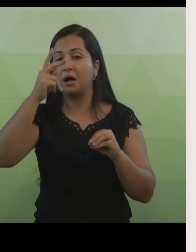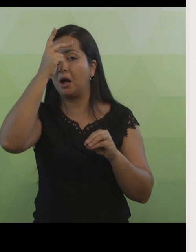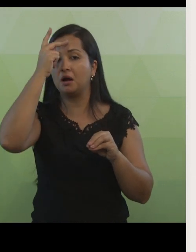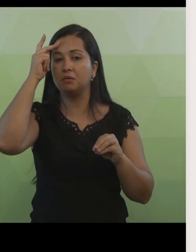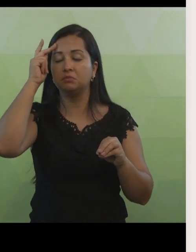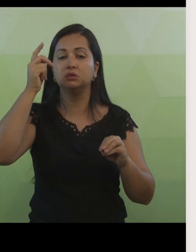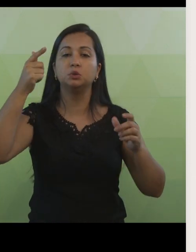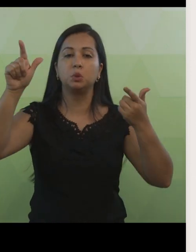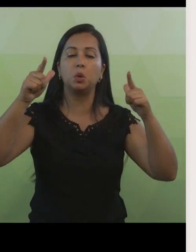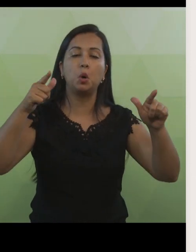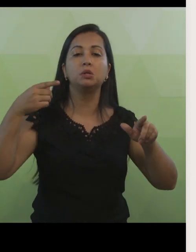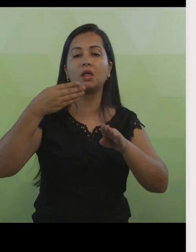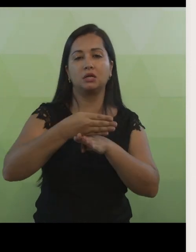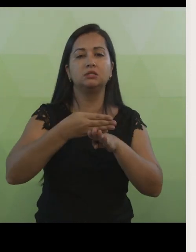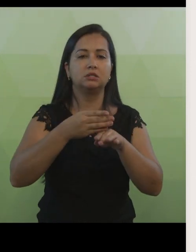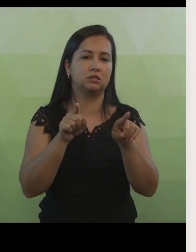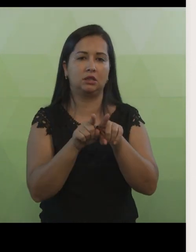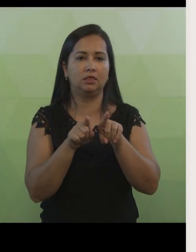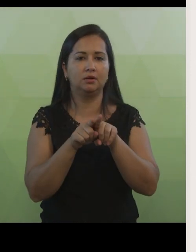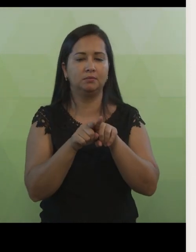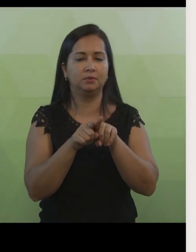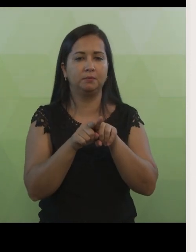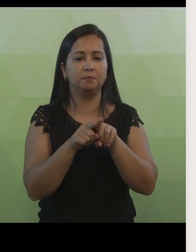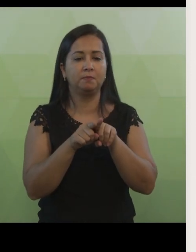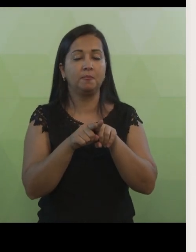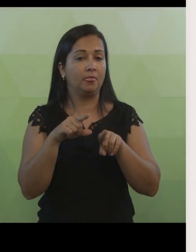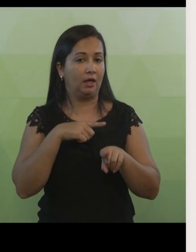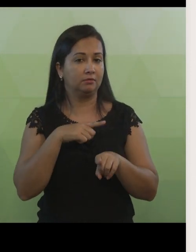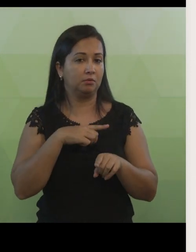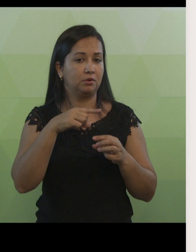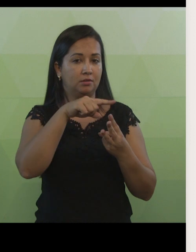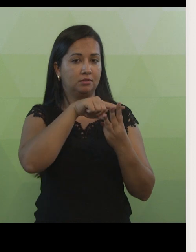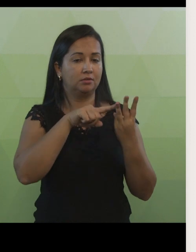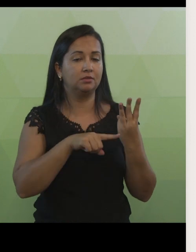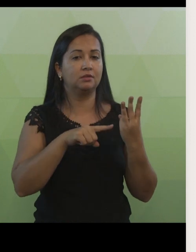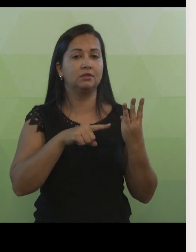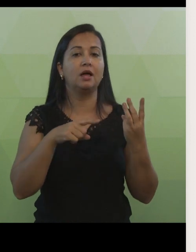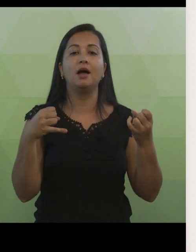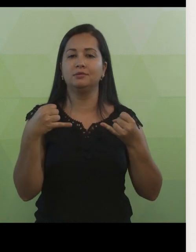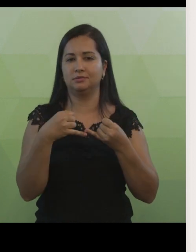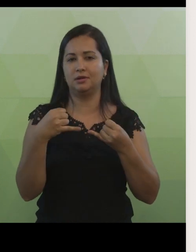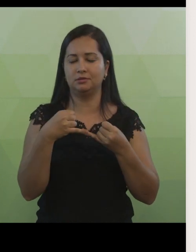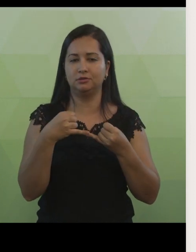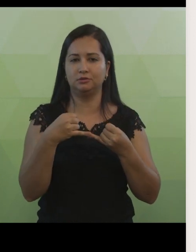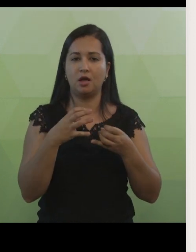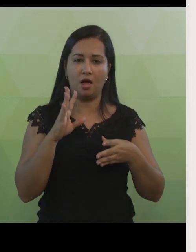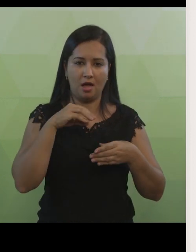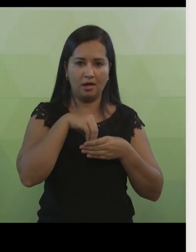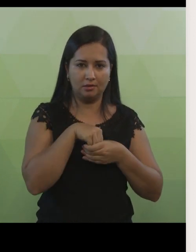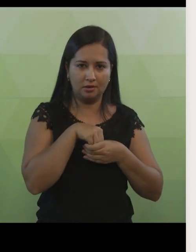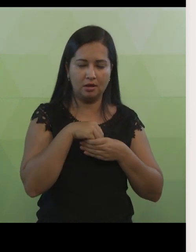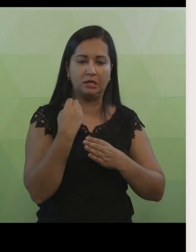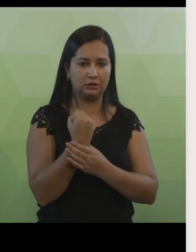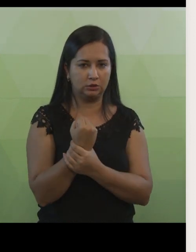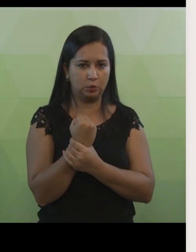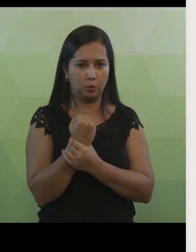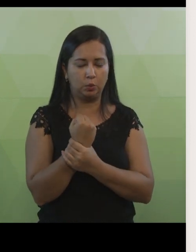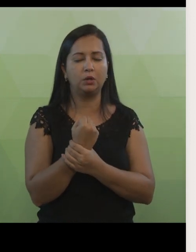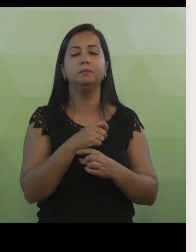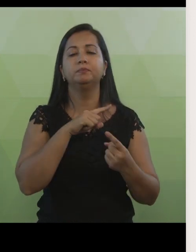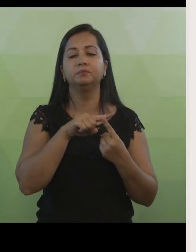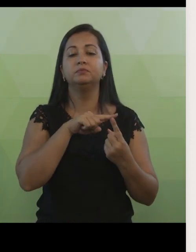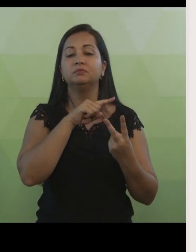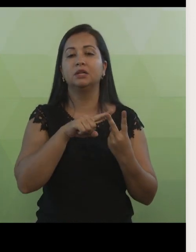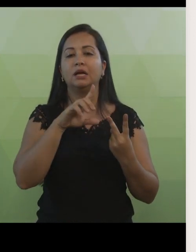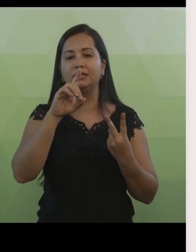precisa ser acessado por usuários de fora da rede. Então o firewall irá conectar 3 redes nessa modalidade. A rede interna, que